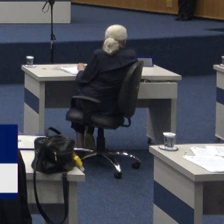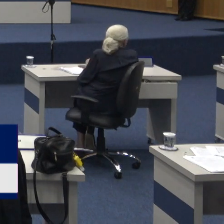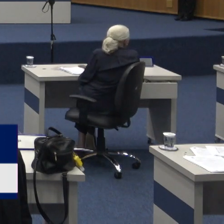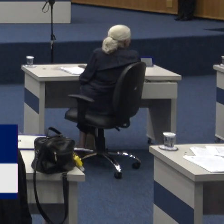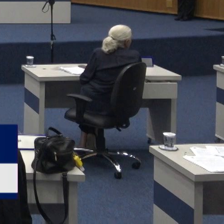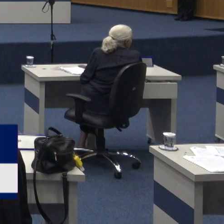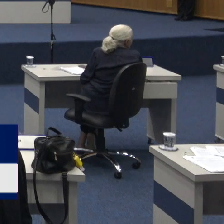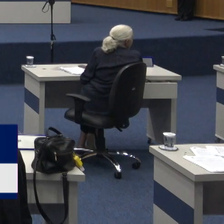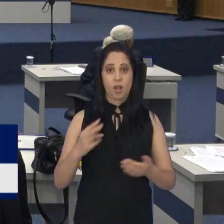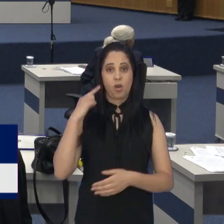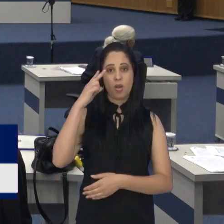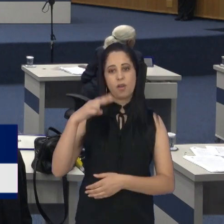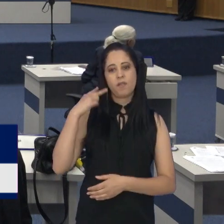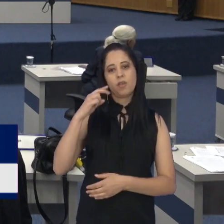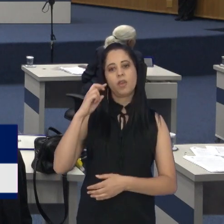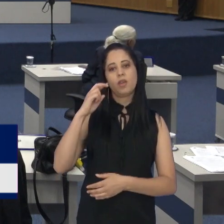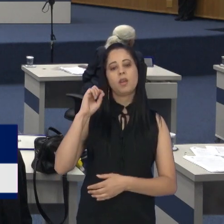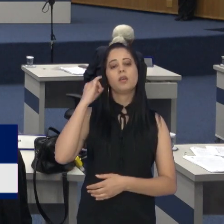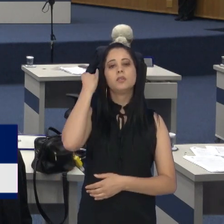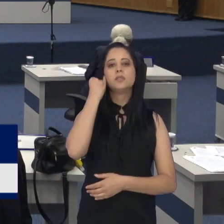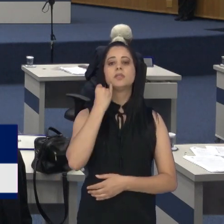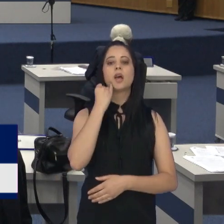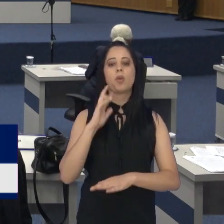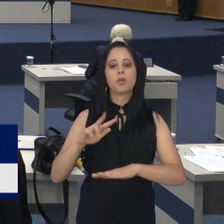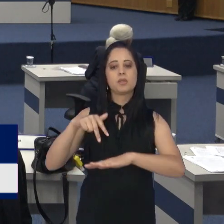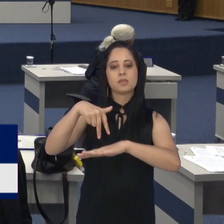Com a palavra o vereador José Luiz.